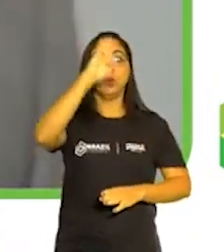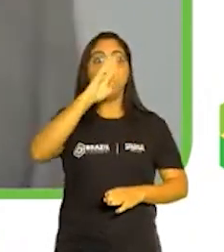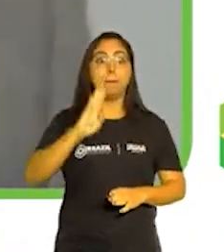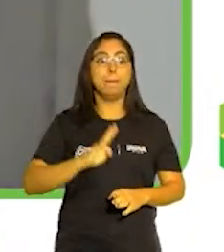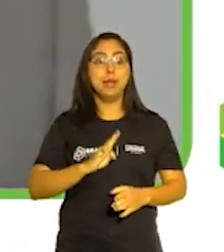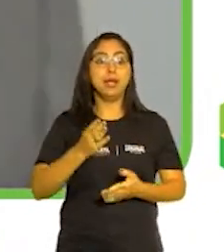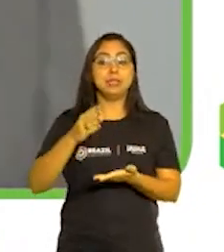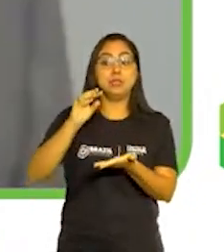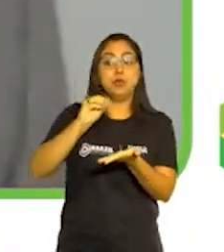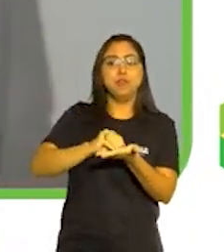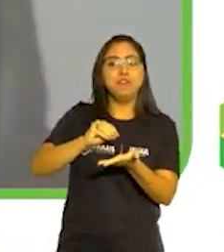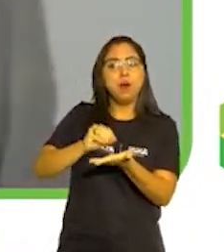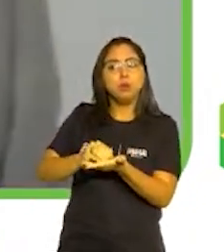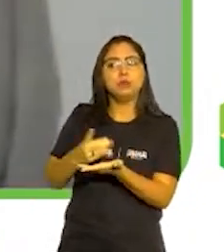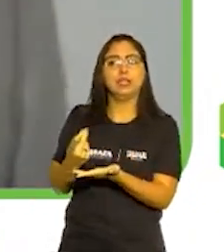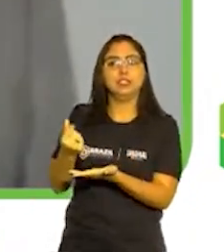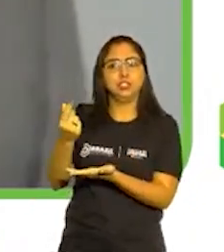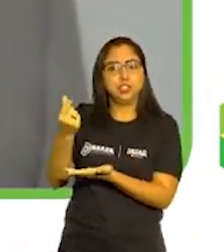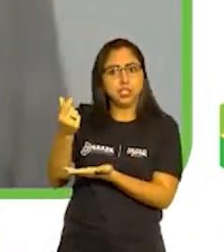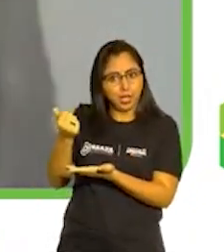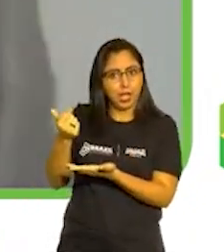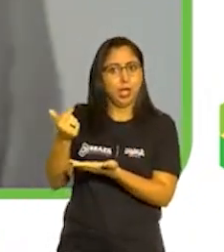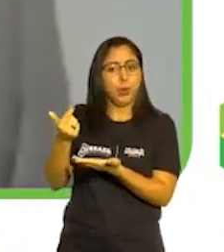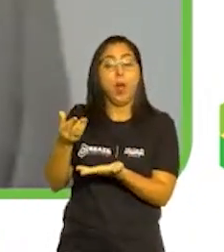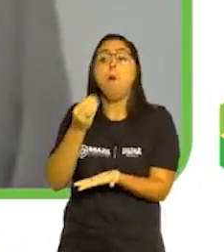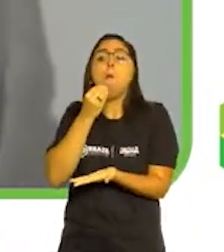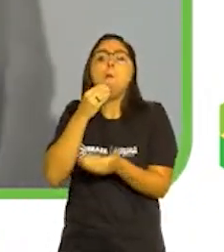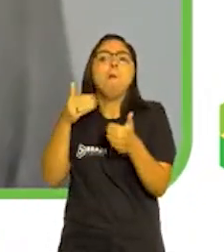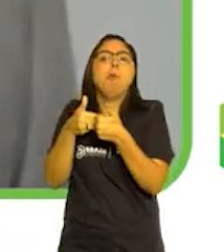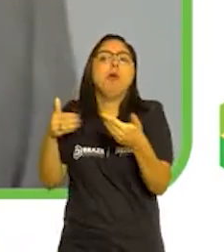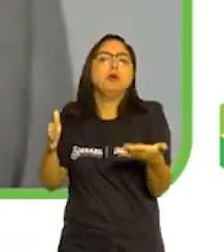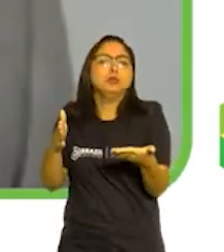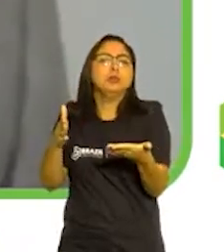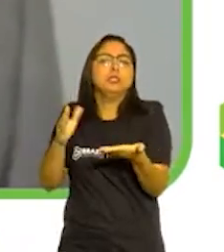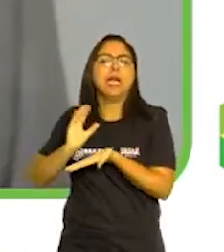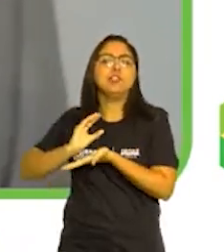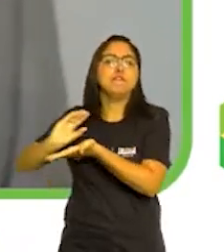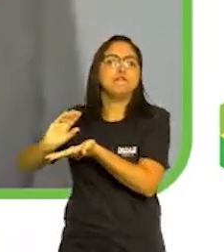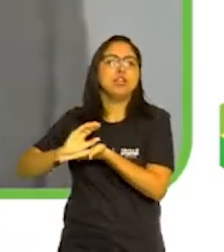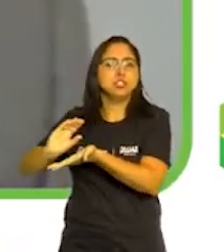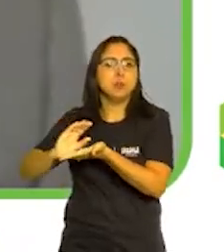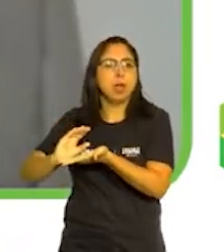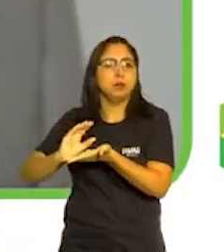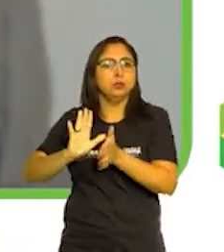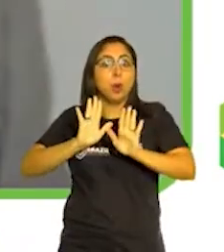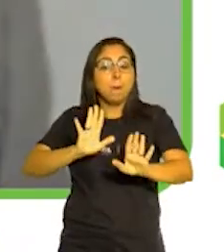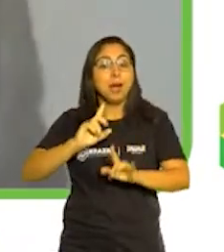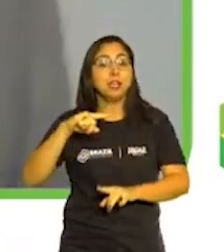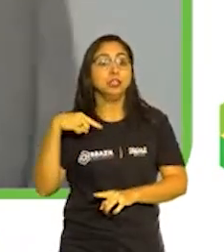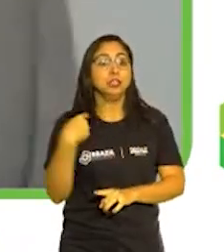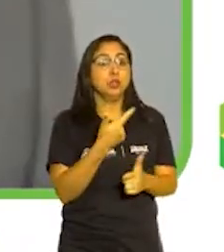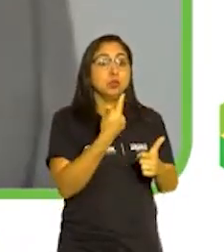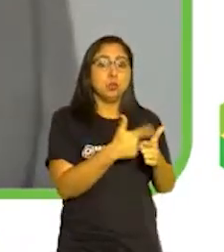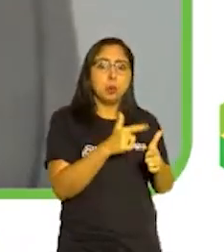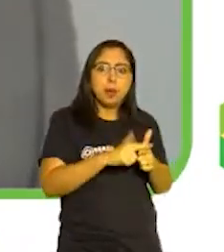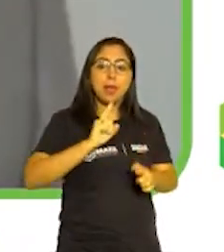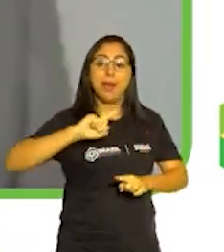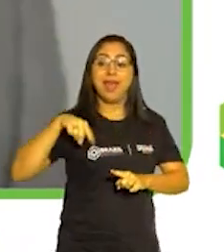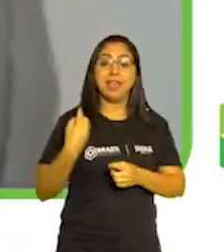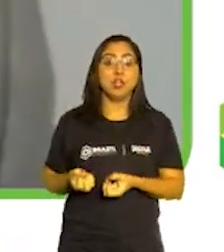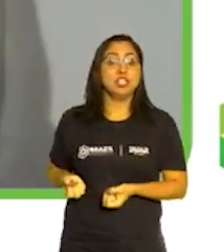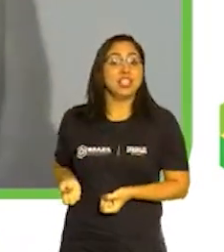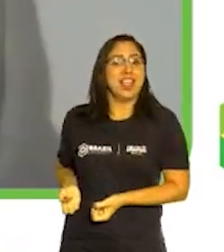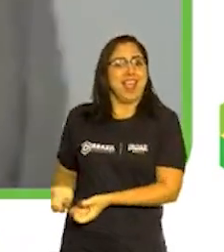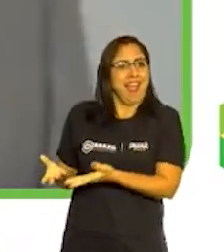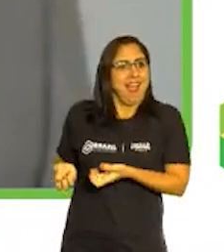grandes oportunidades de investimento. O grande problema nosso é que a gente está gastando muito